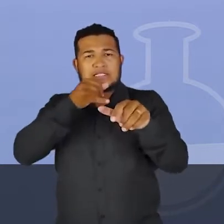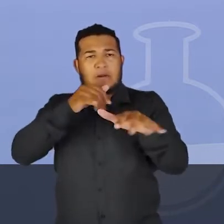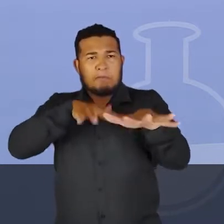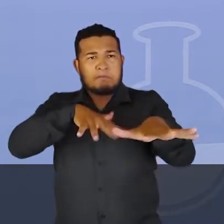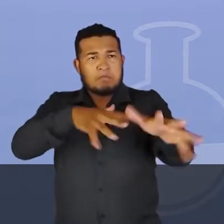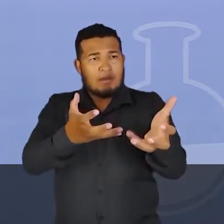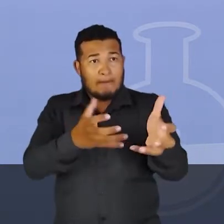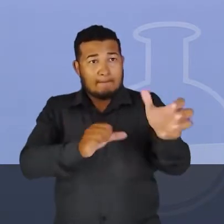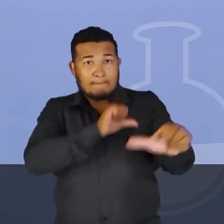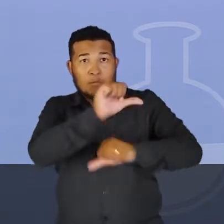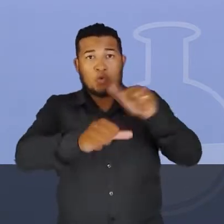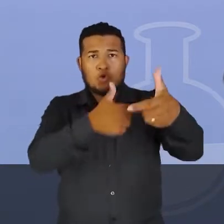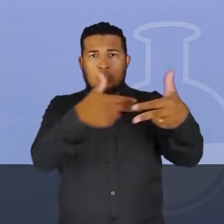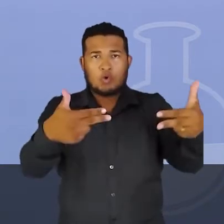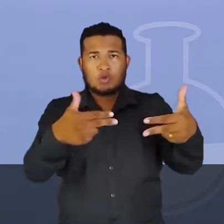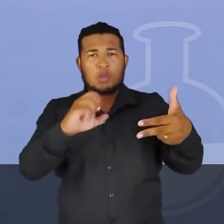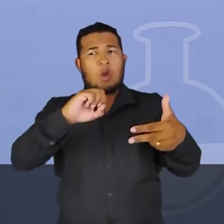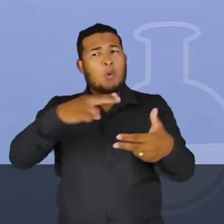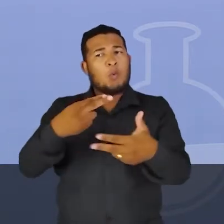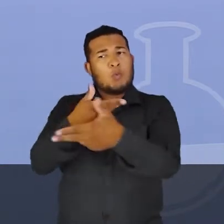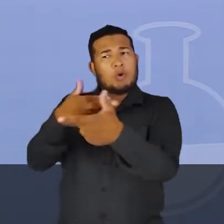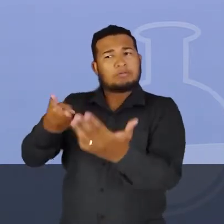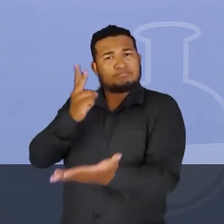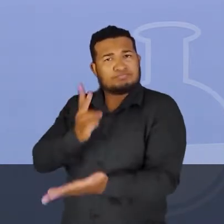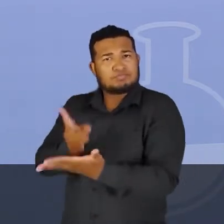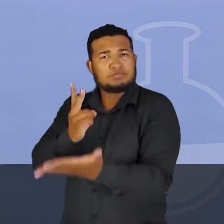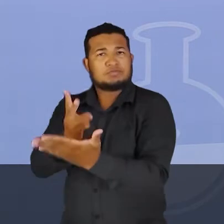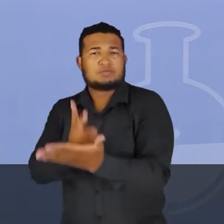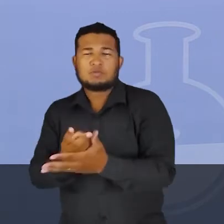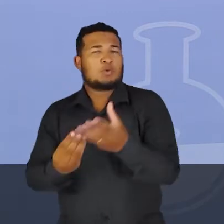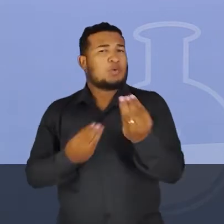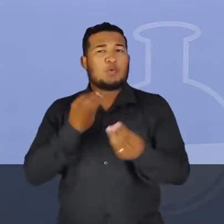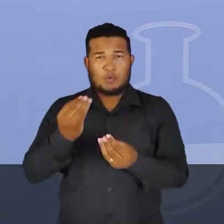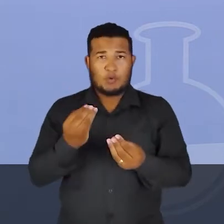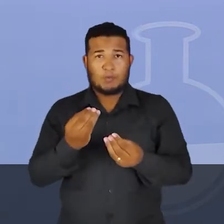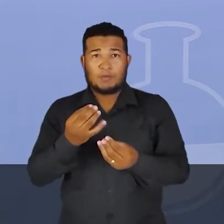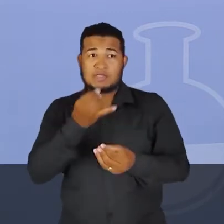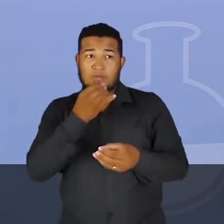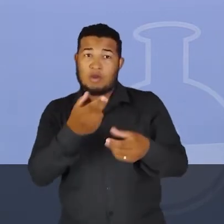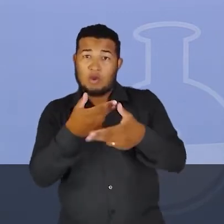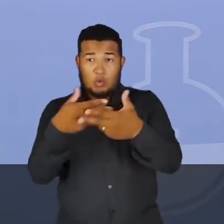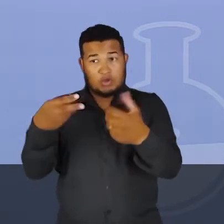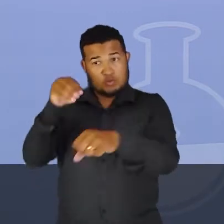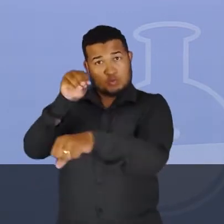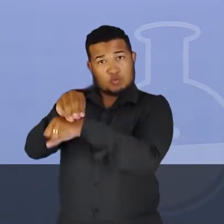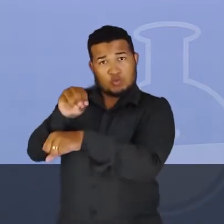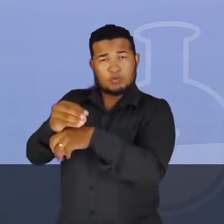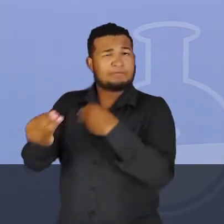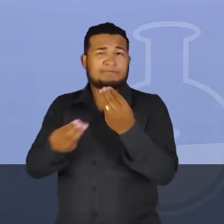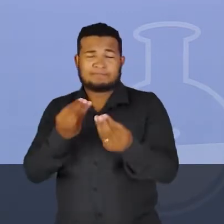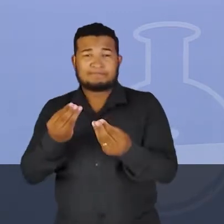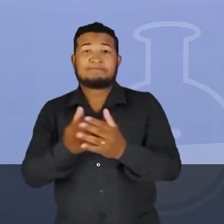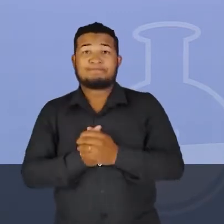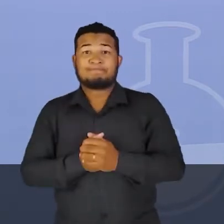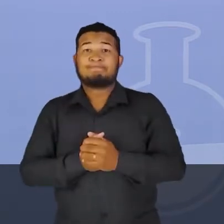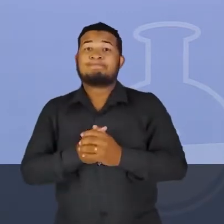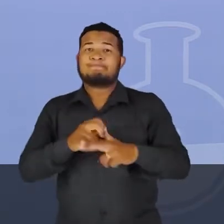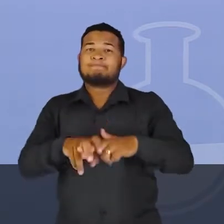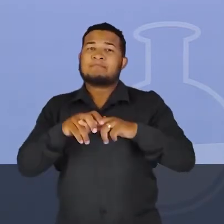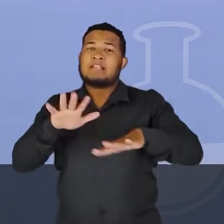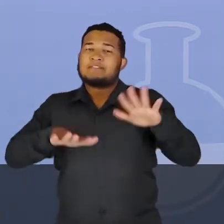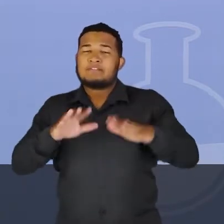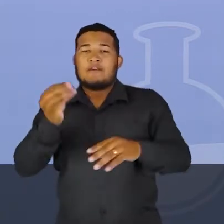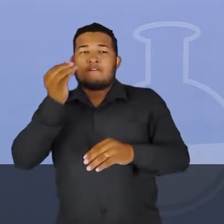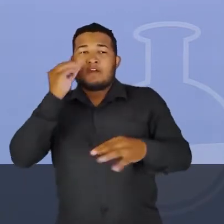coisa ou ele quer que algo permaneça do jeito que está, ele quer conservar alguma situação. Muitas vezes a gente associa o